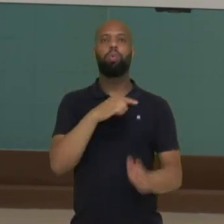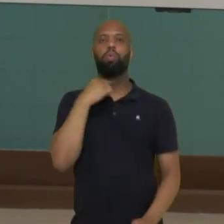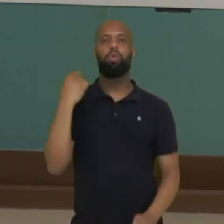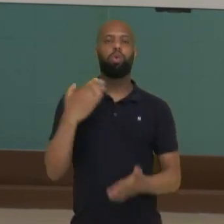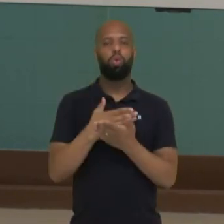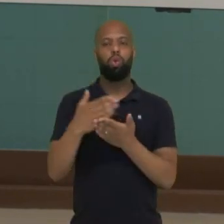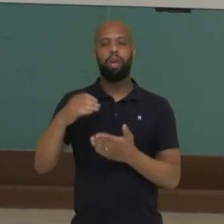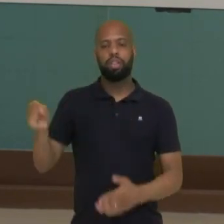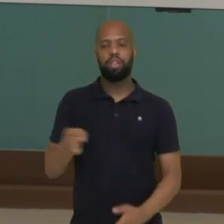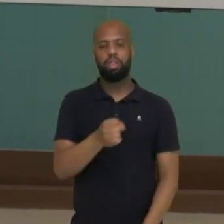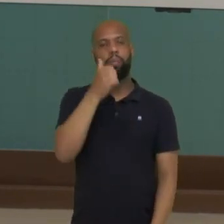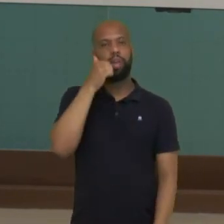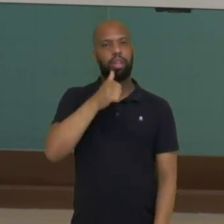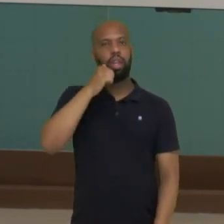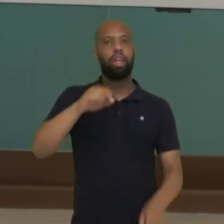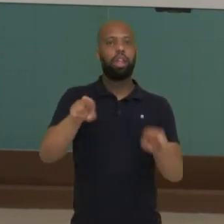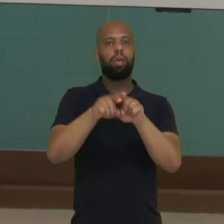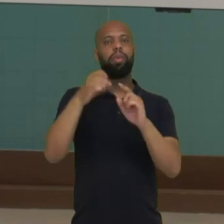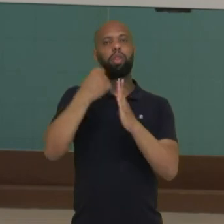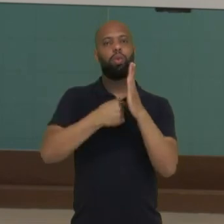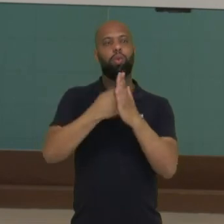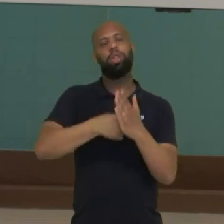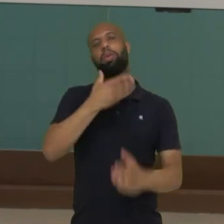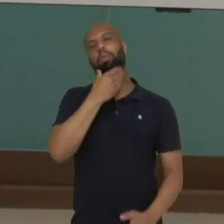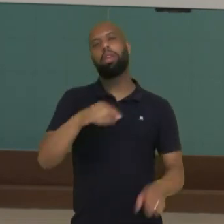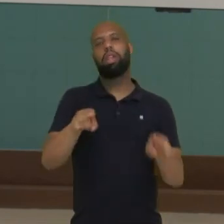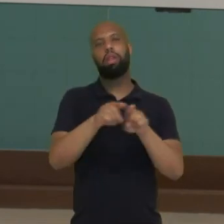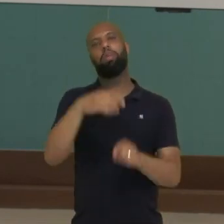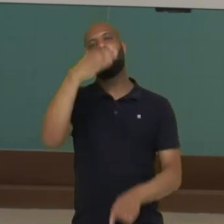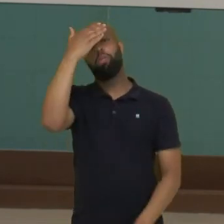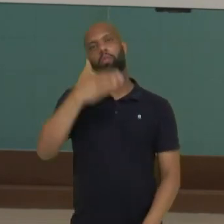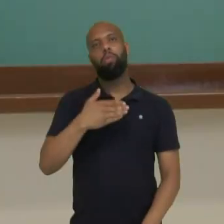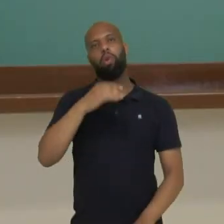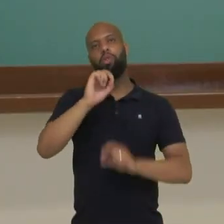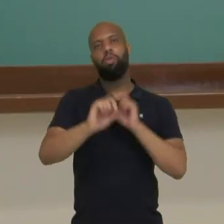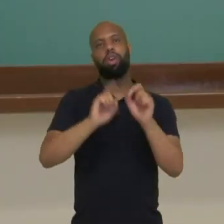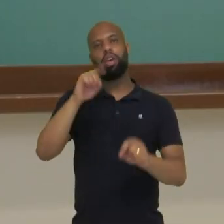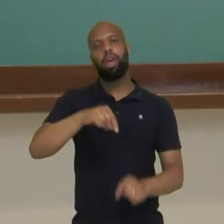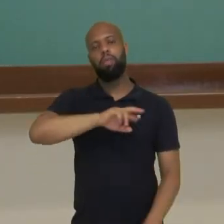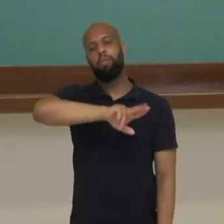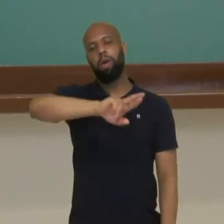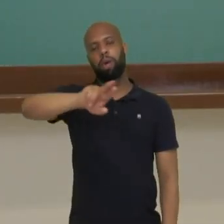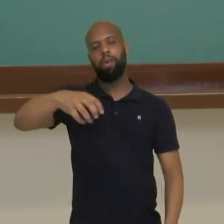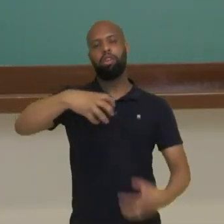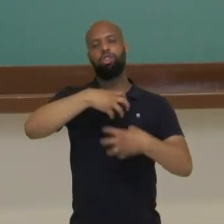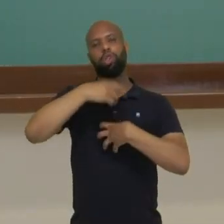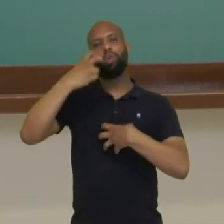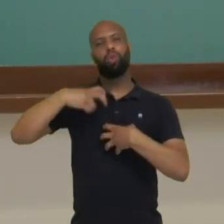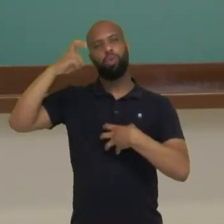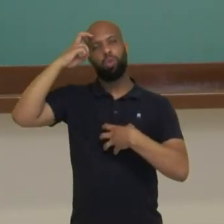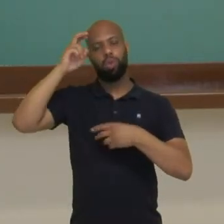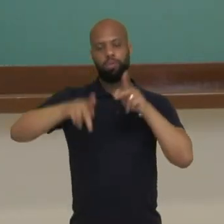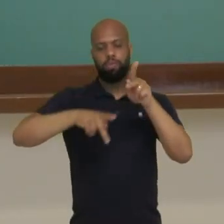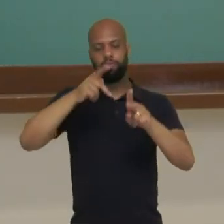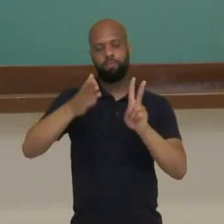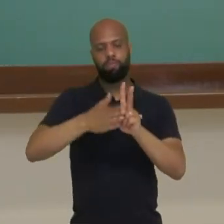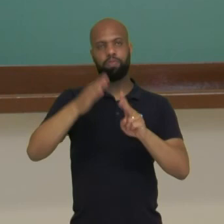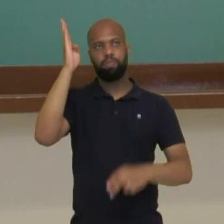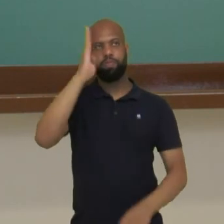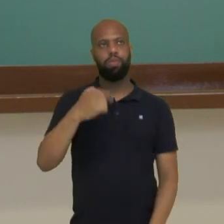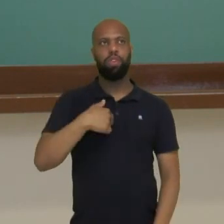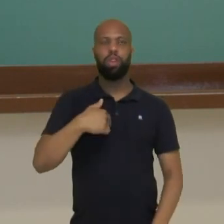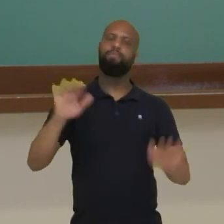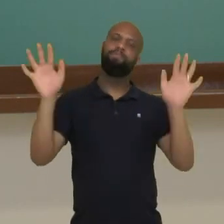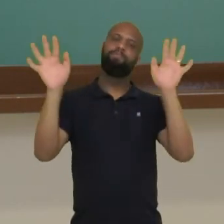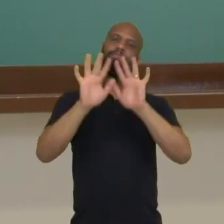das meninas, de luta dos meninos, provando aí toda a riqueza dos povos indígenas brasileiros. E eu me